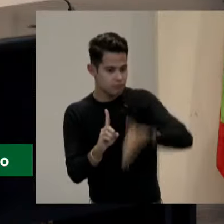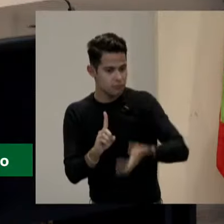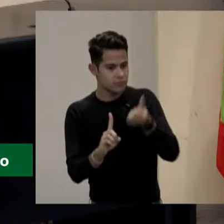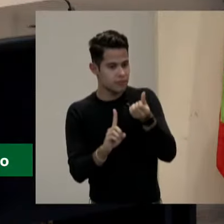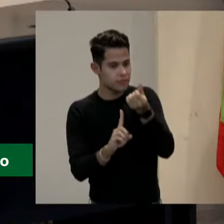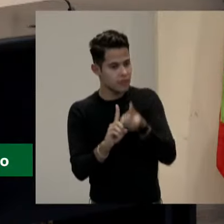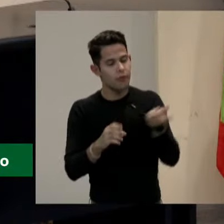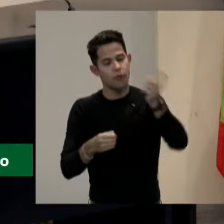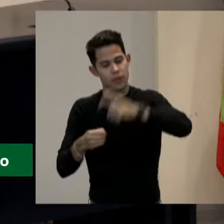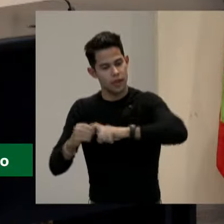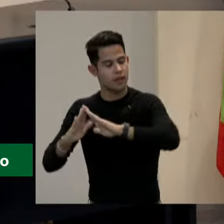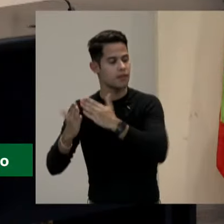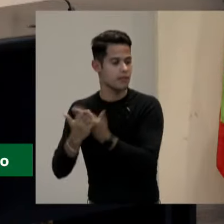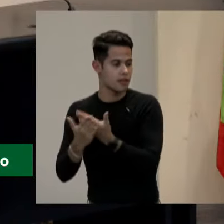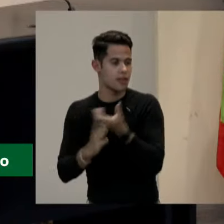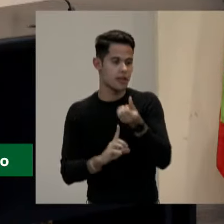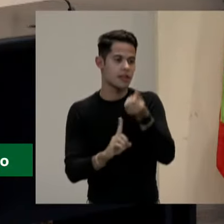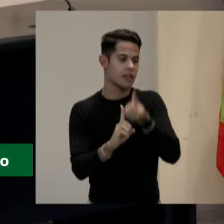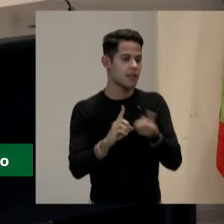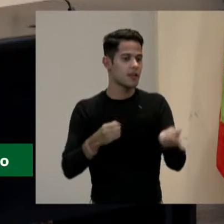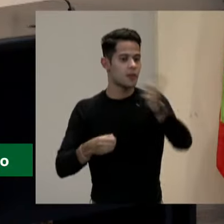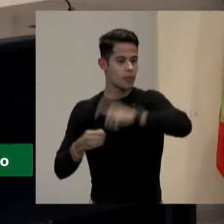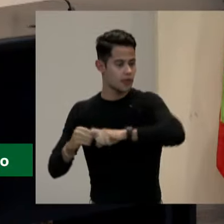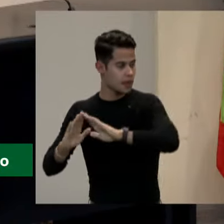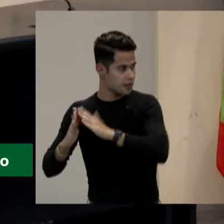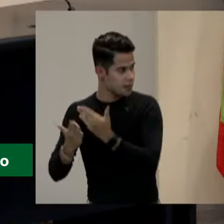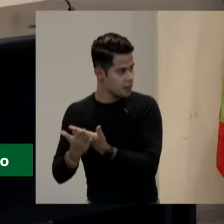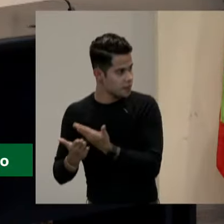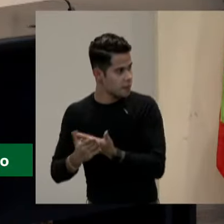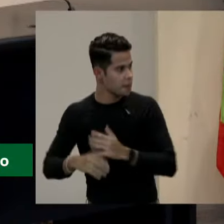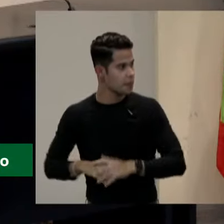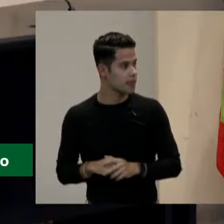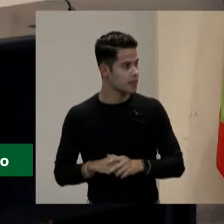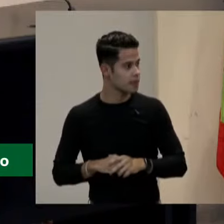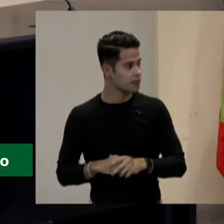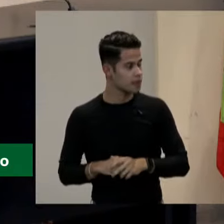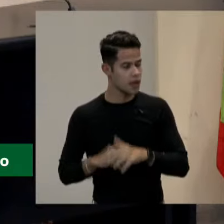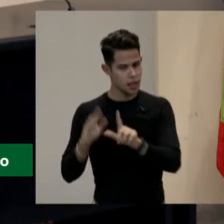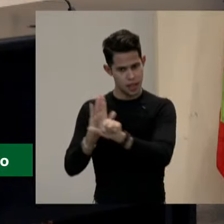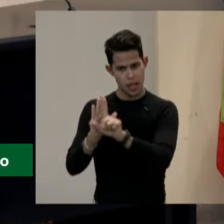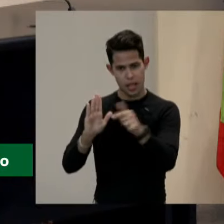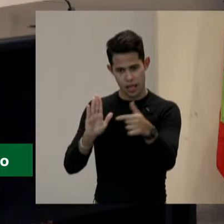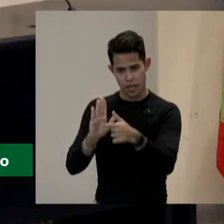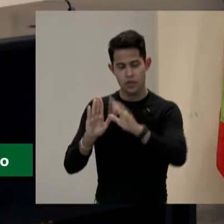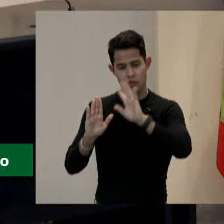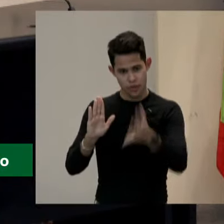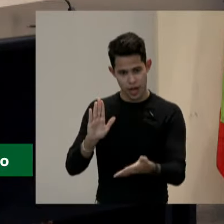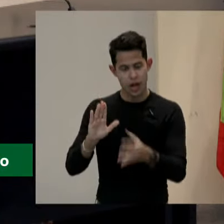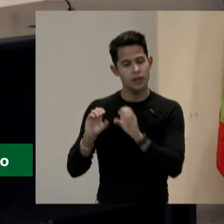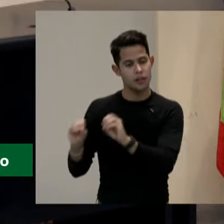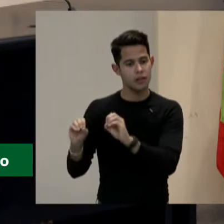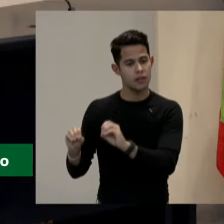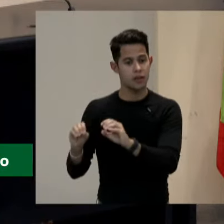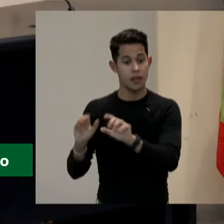6 meses. A lei já me assegurava a educação? Já. A lei serviu para mim?